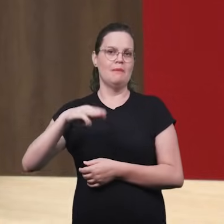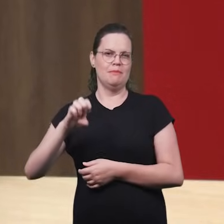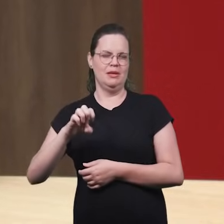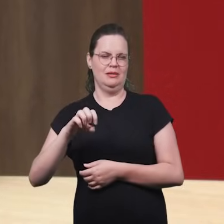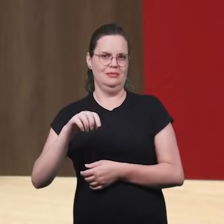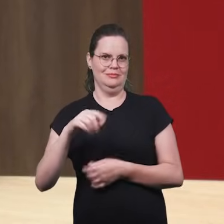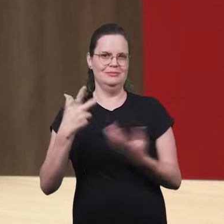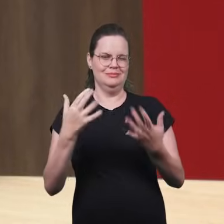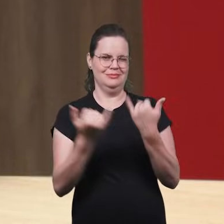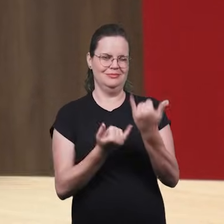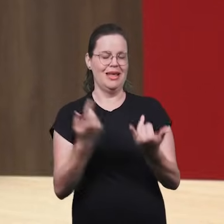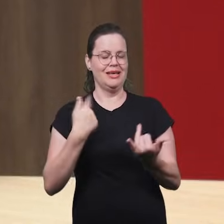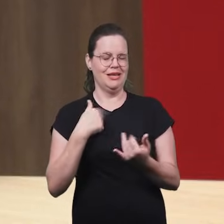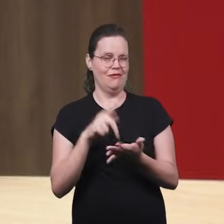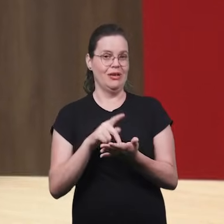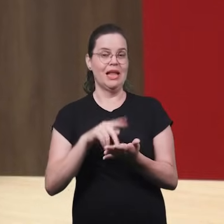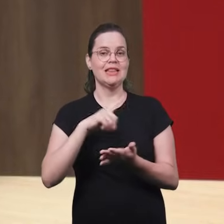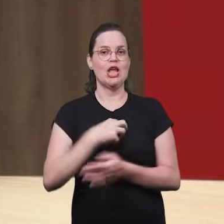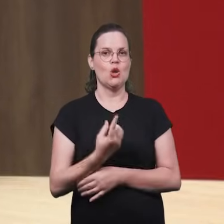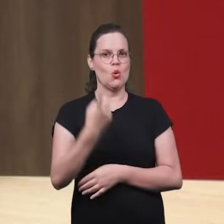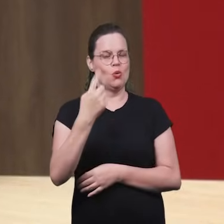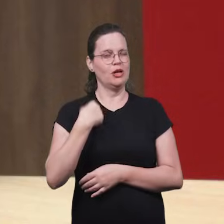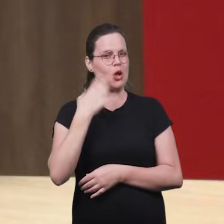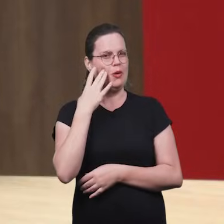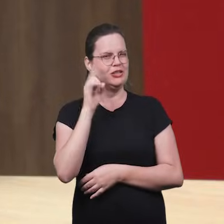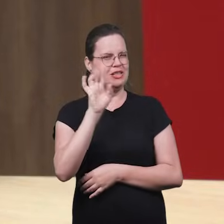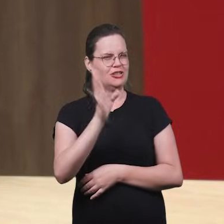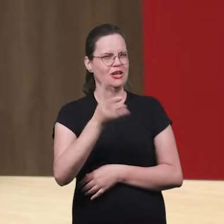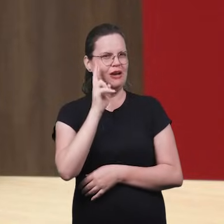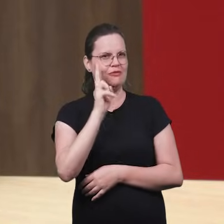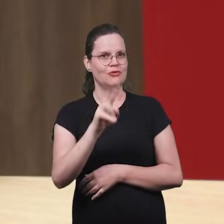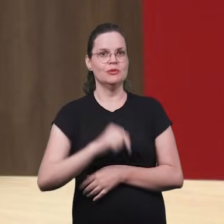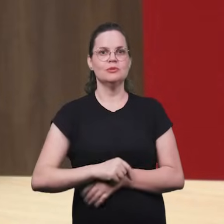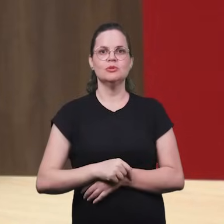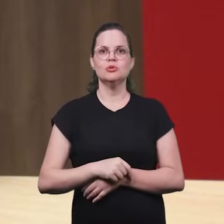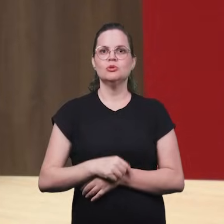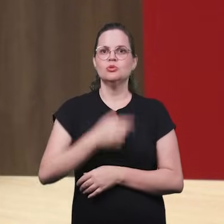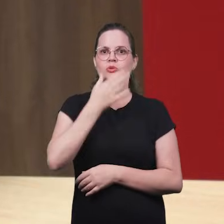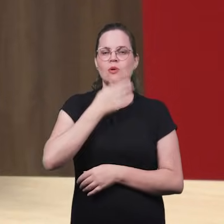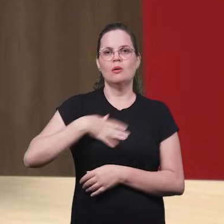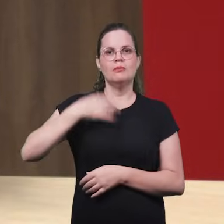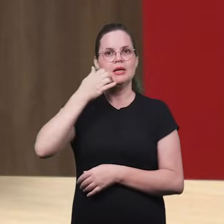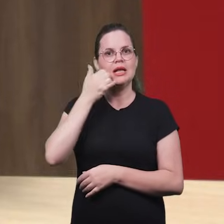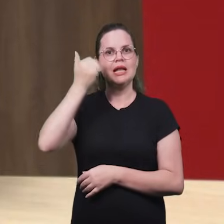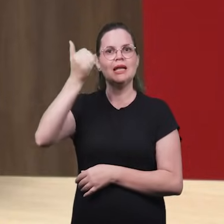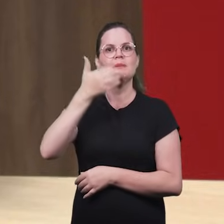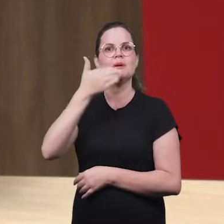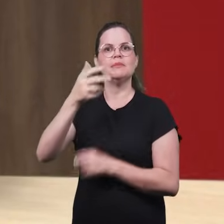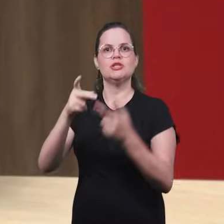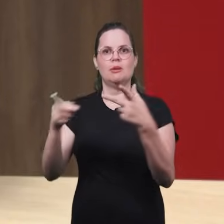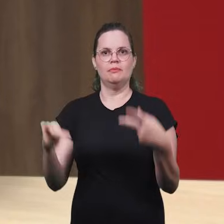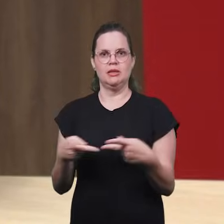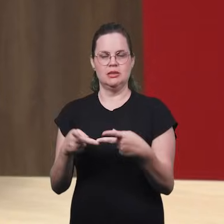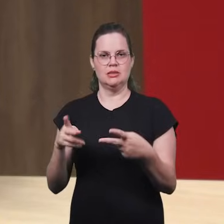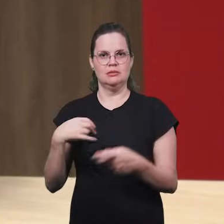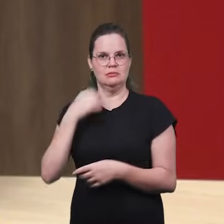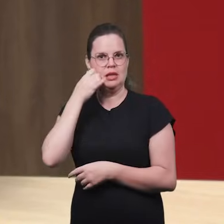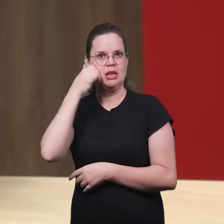verdade. E tem um que circula na internet, talvez você já tenha visto, da camarada que liga na pizzaria para pedir uma